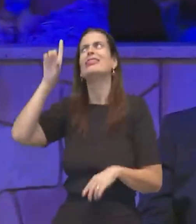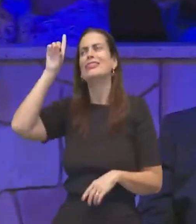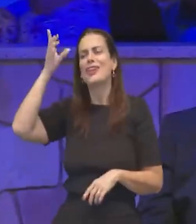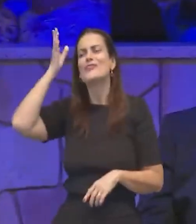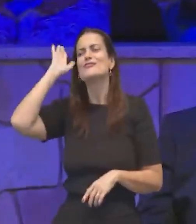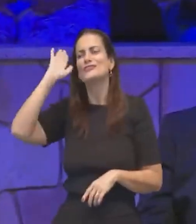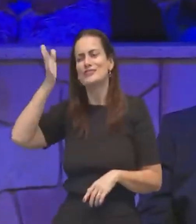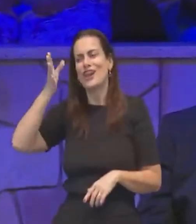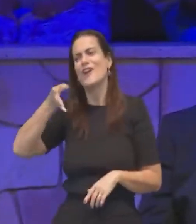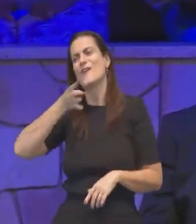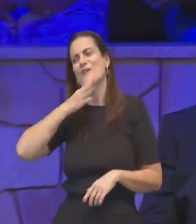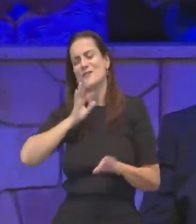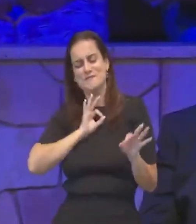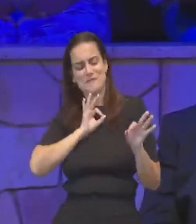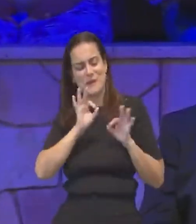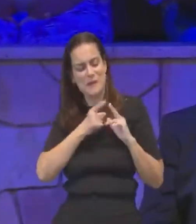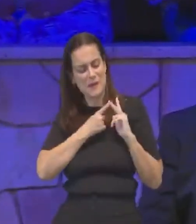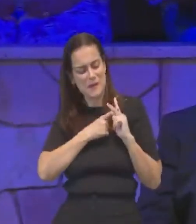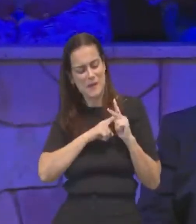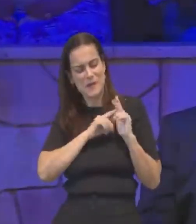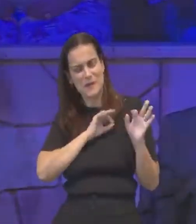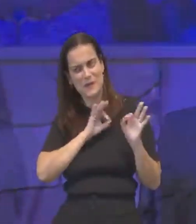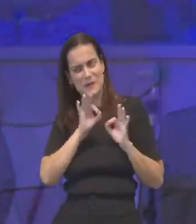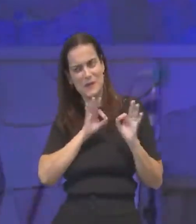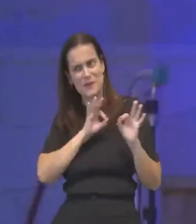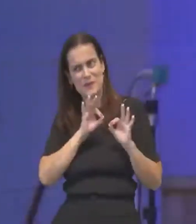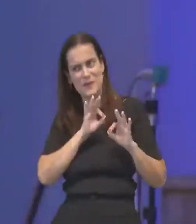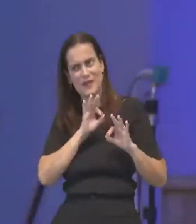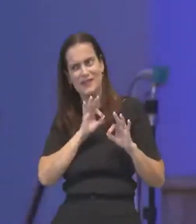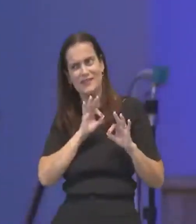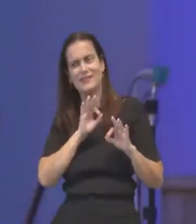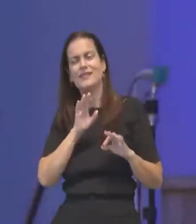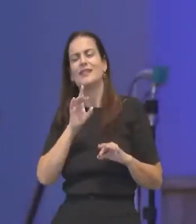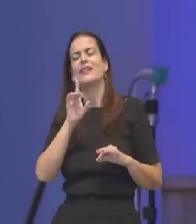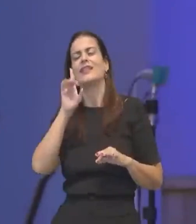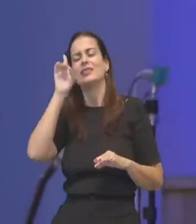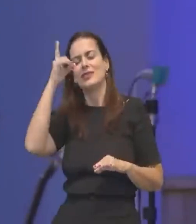me tecendo, me construindo. Ele me conhece.